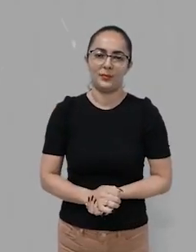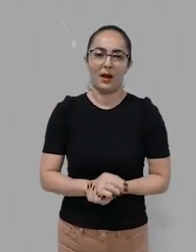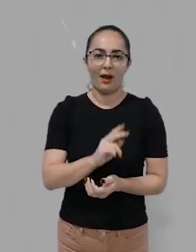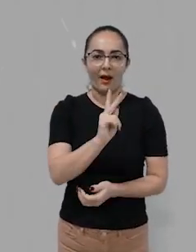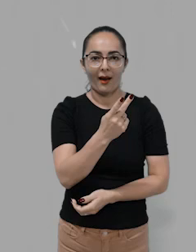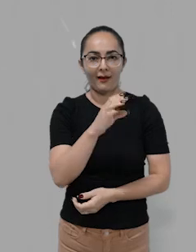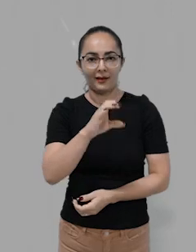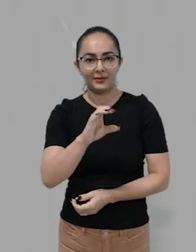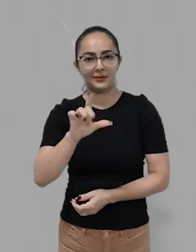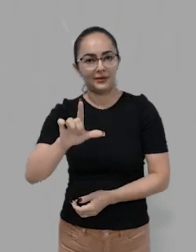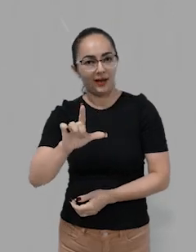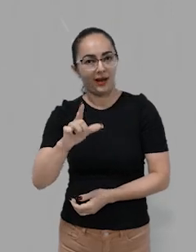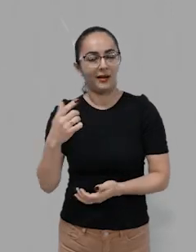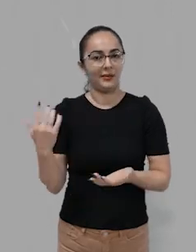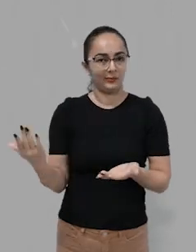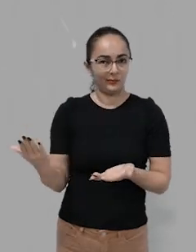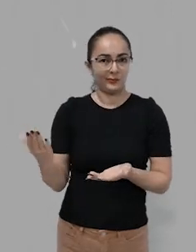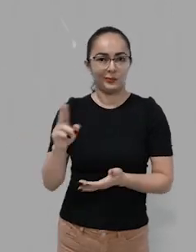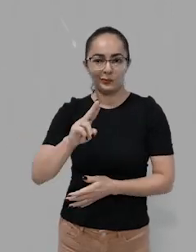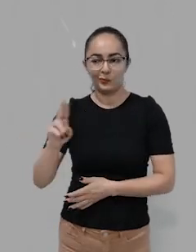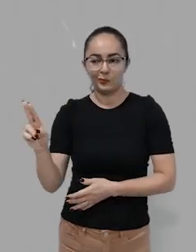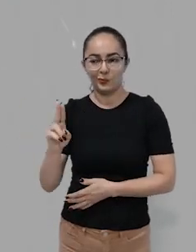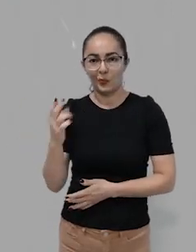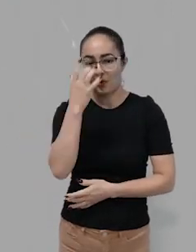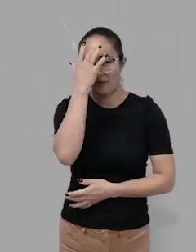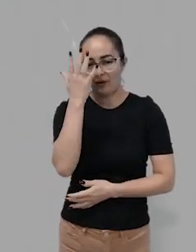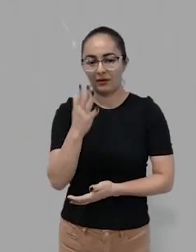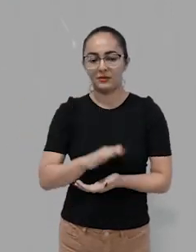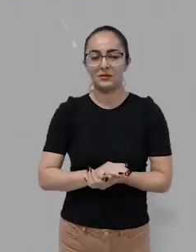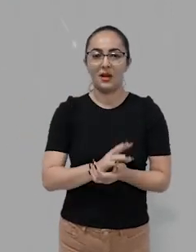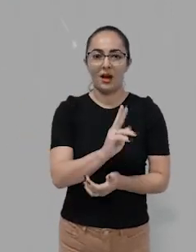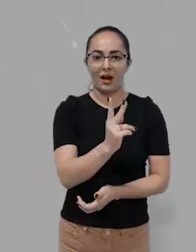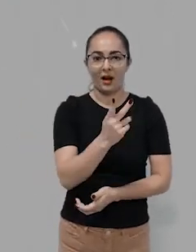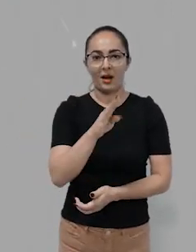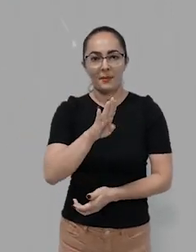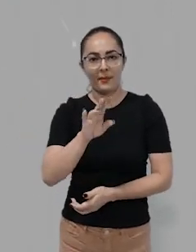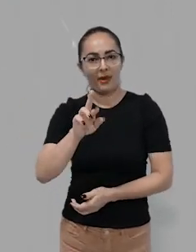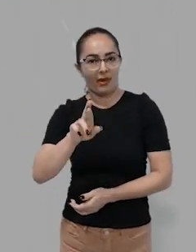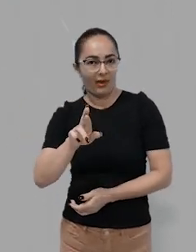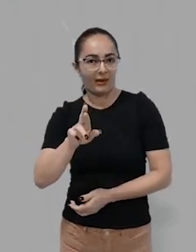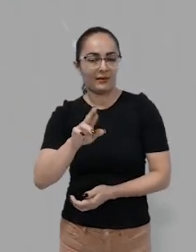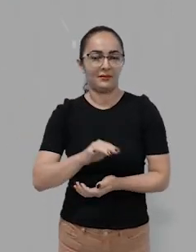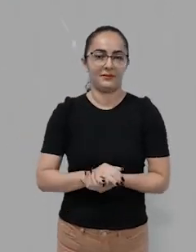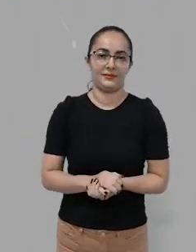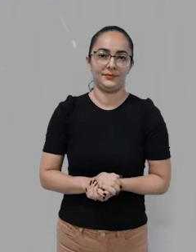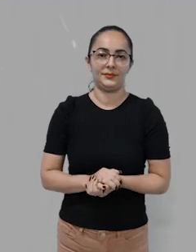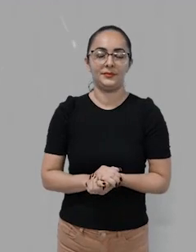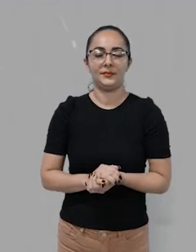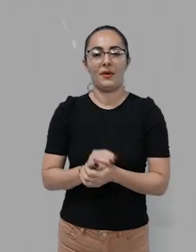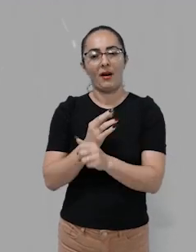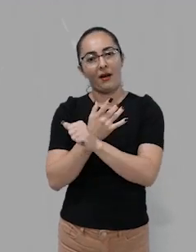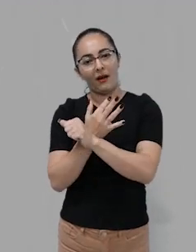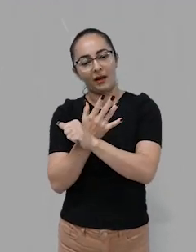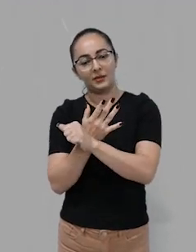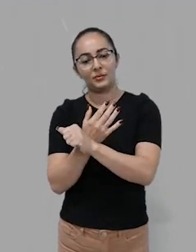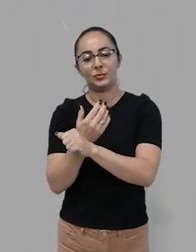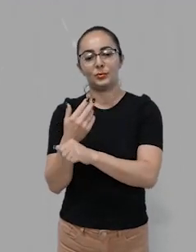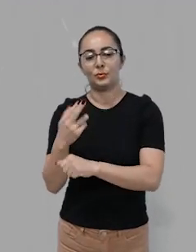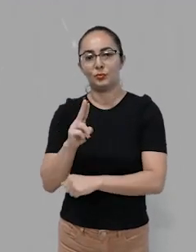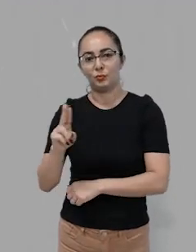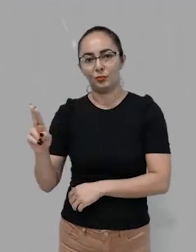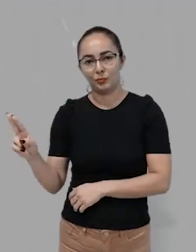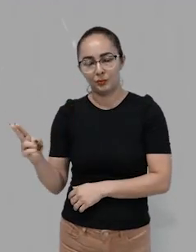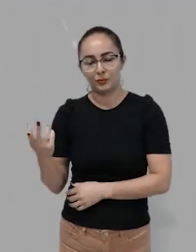clorídrico. Ok, turma? Fácil, né? HBr. Quem é o Br? Bromo. Então, ácido